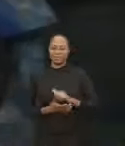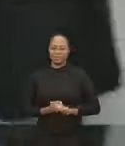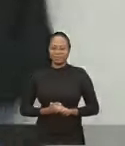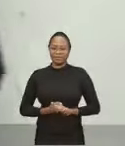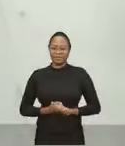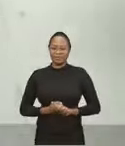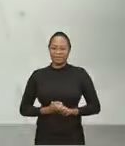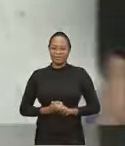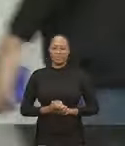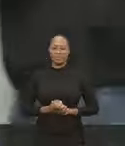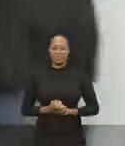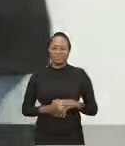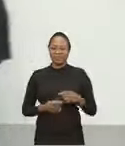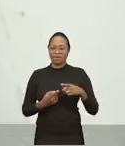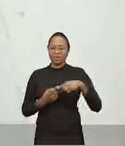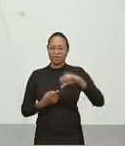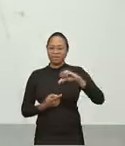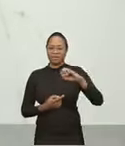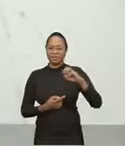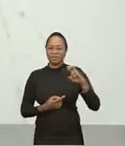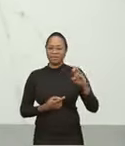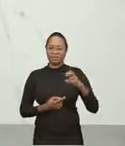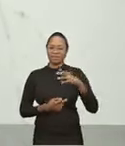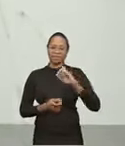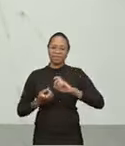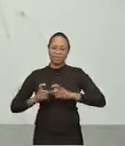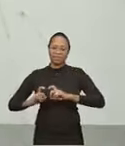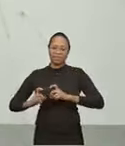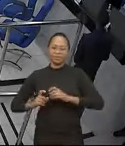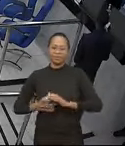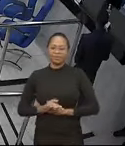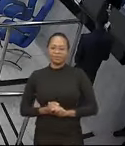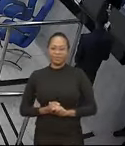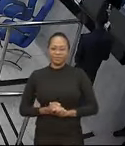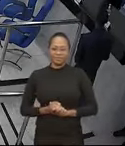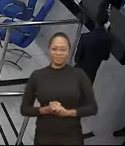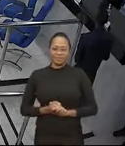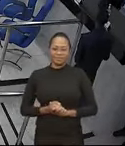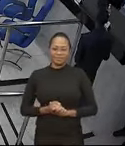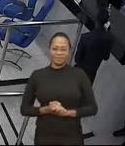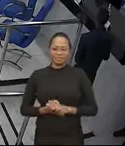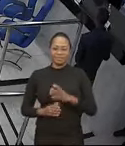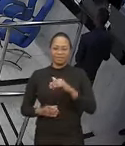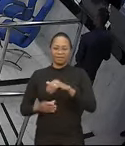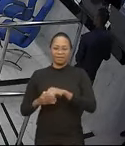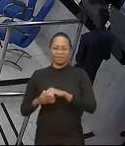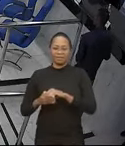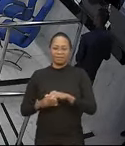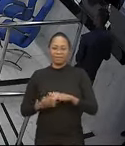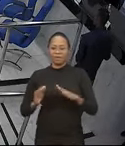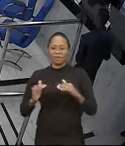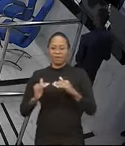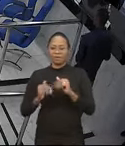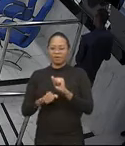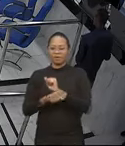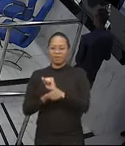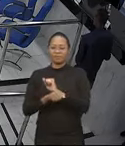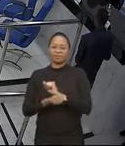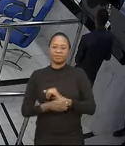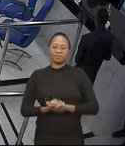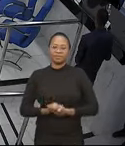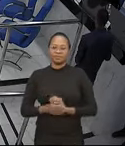Indicação de número 905, vereador Dedéu Reis, em discussão. Em votação, em ordem permaneça como